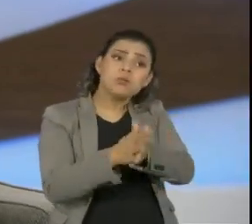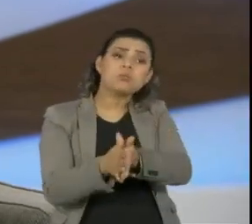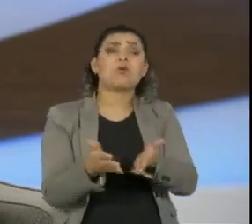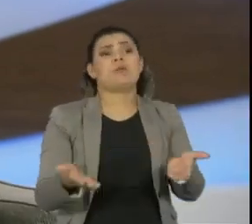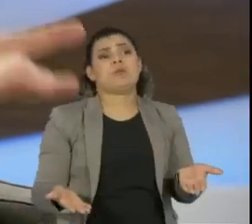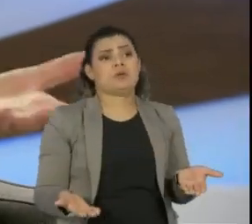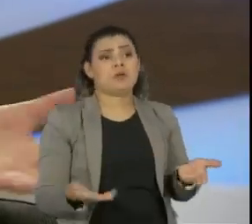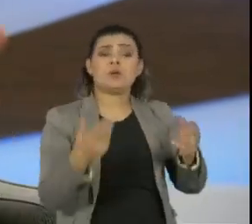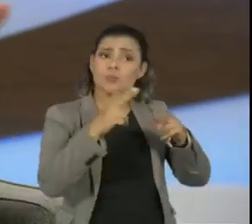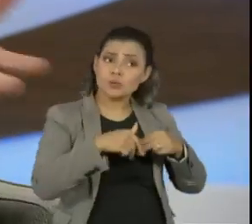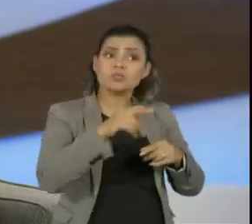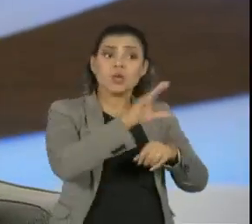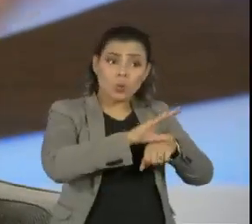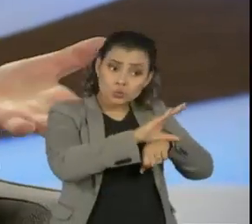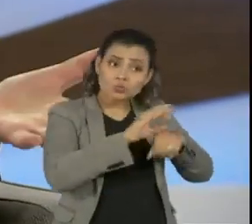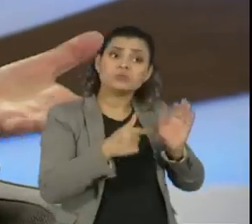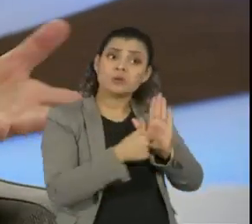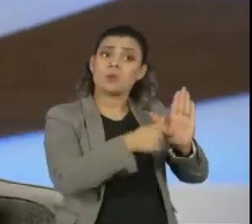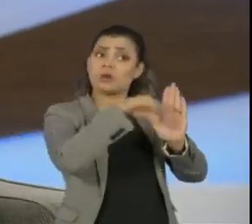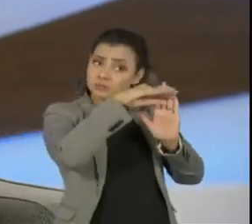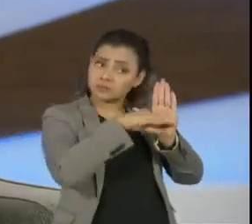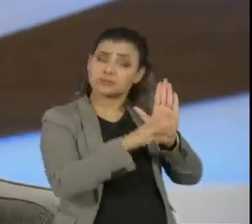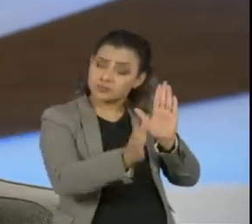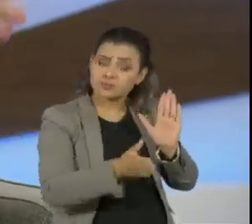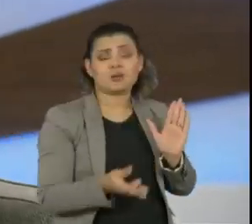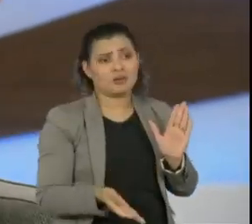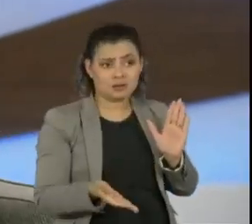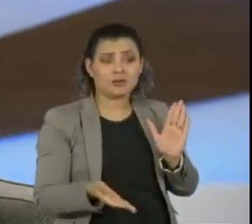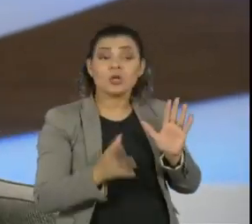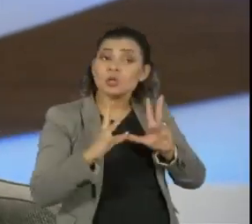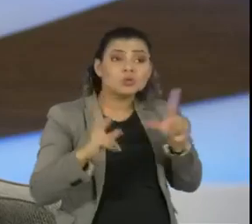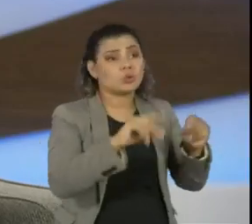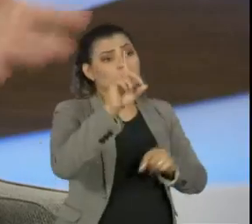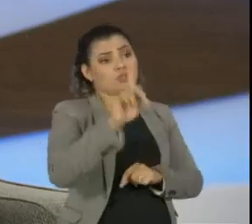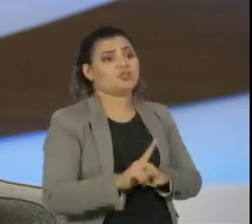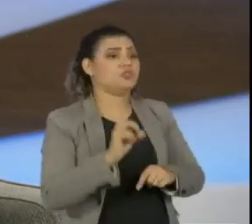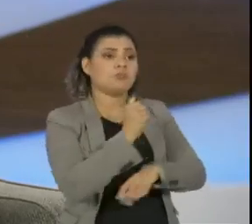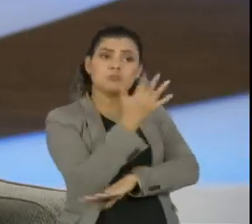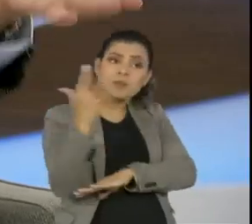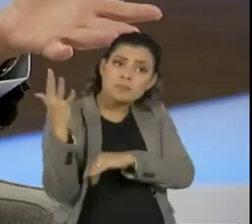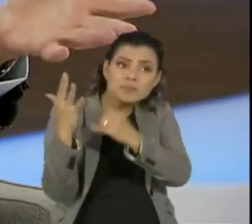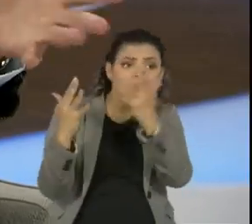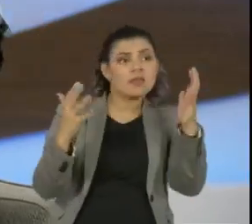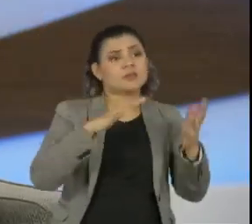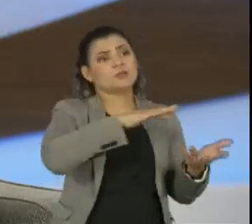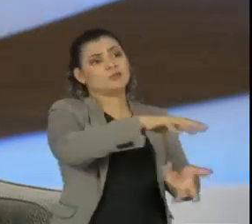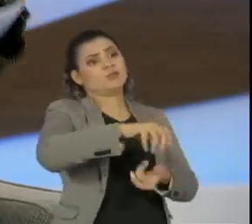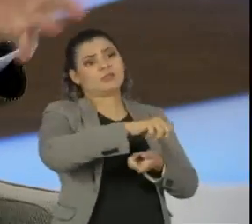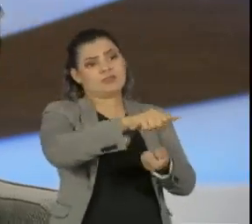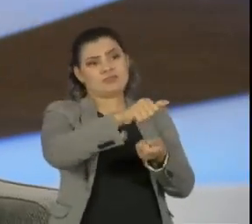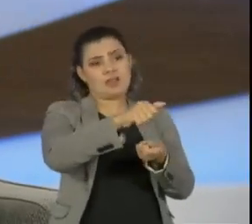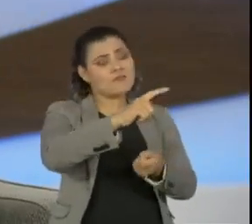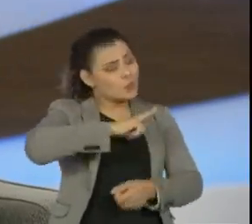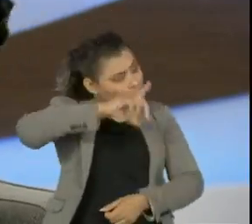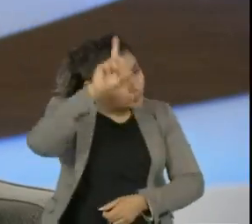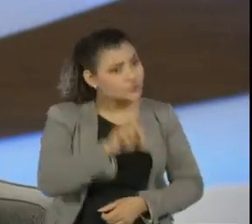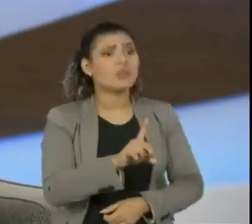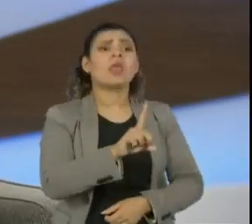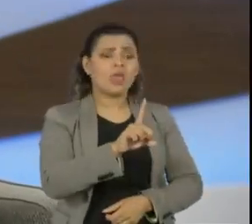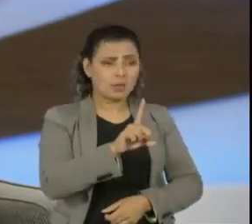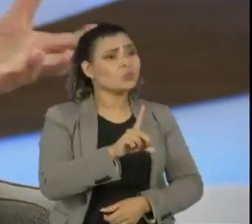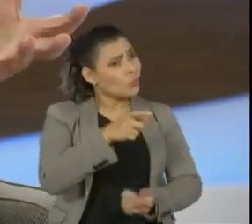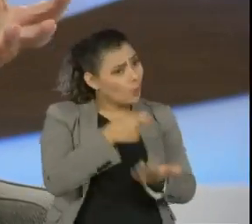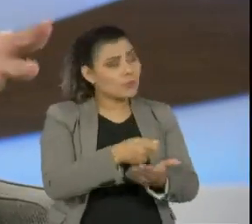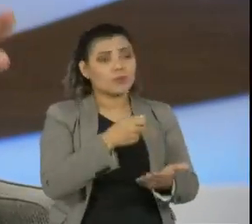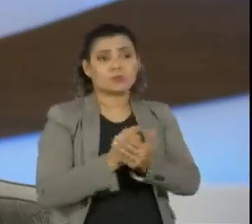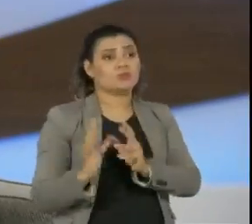em conta é o que é constituição olhar também diz que todos têm direito ao meio ambiente sustentável que é um direito e um